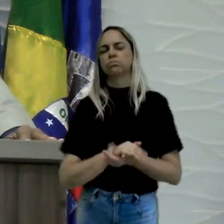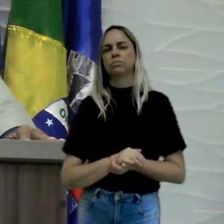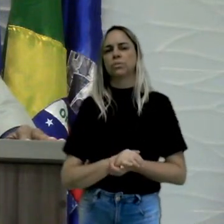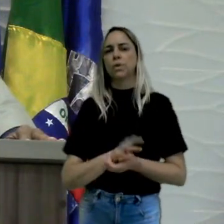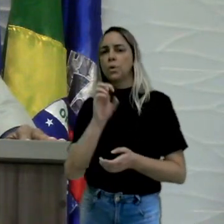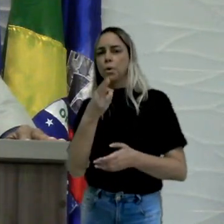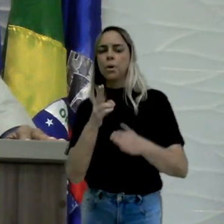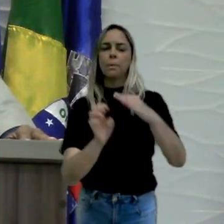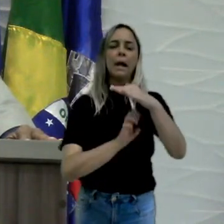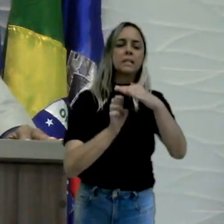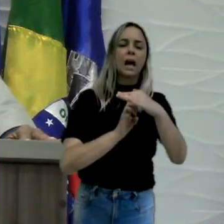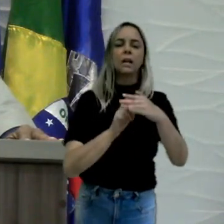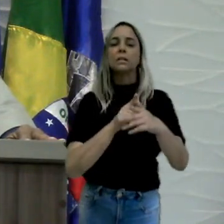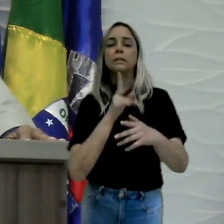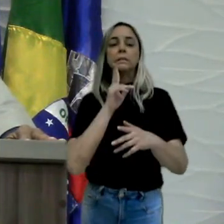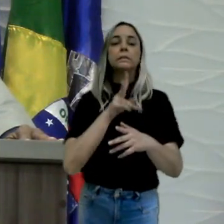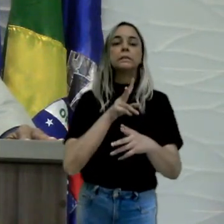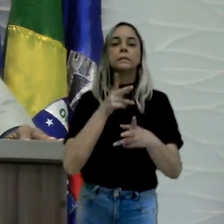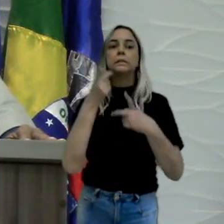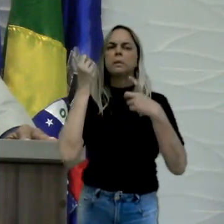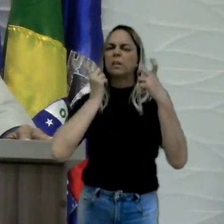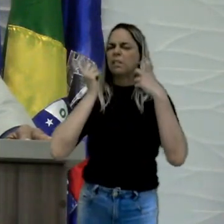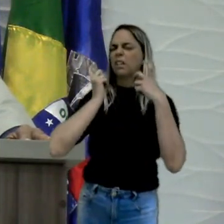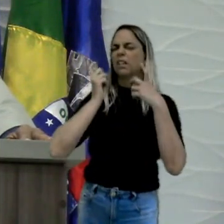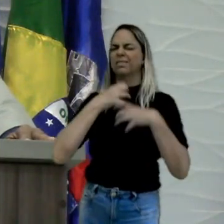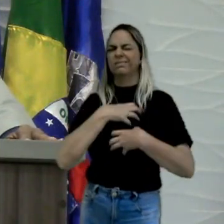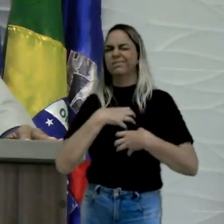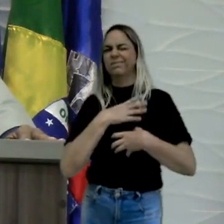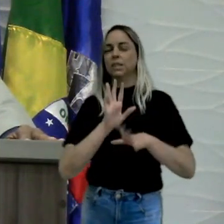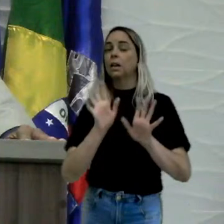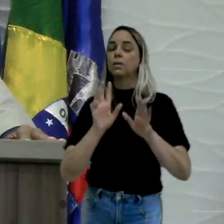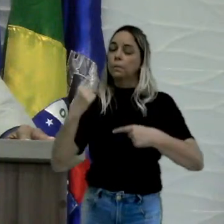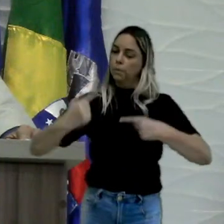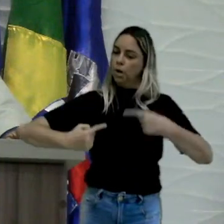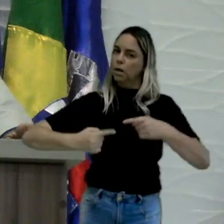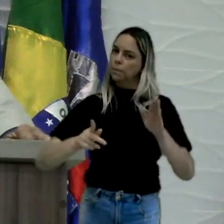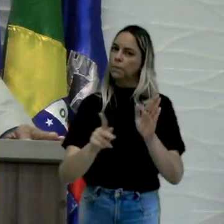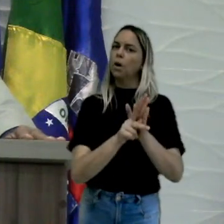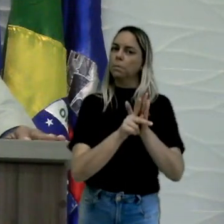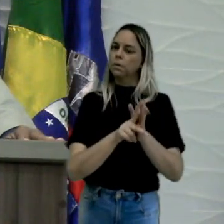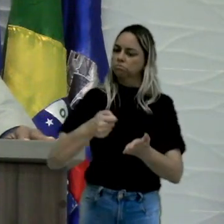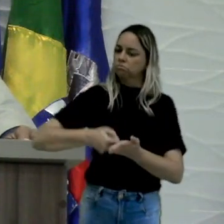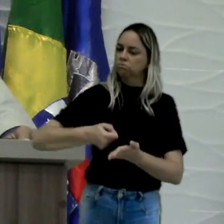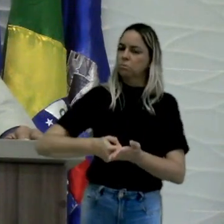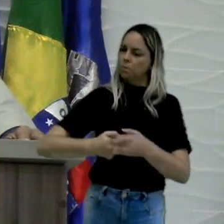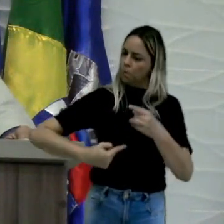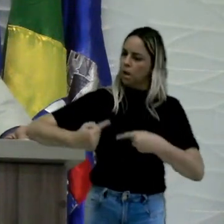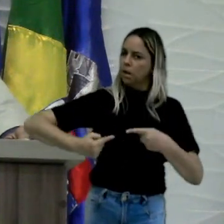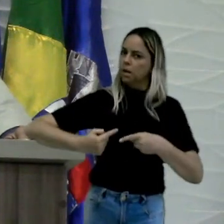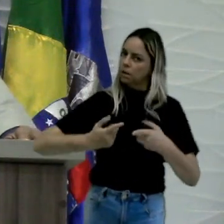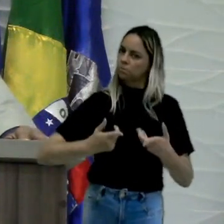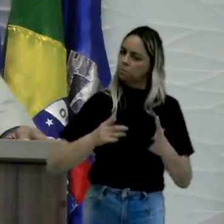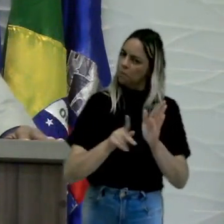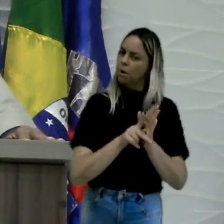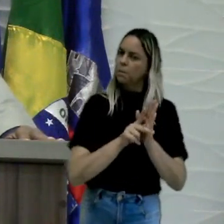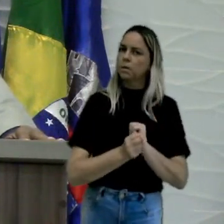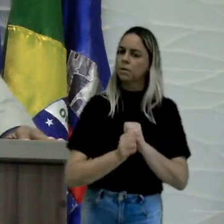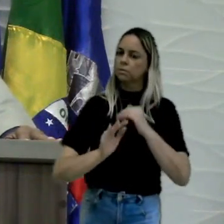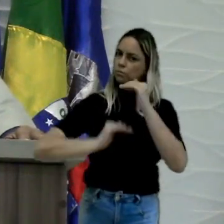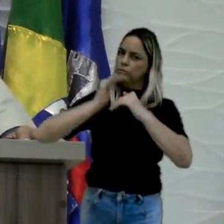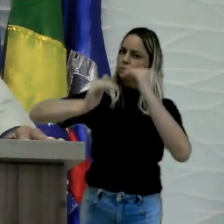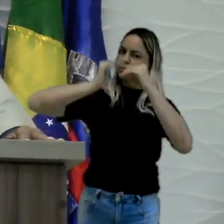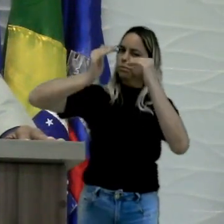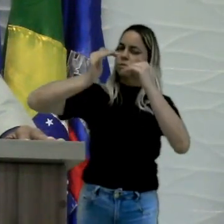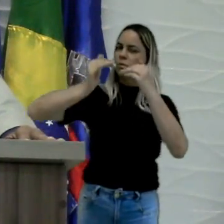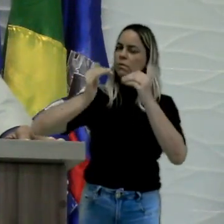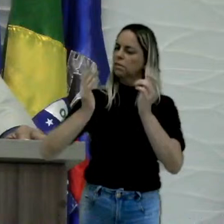com empresário. Se preocupasse com a política dele, com a cobrança da política deles, para eles fazer e crescer. Está